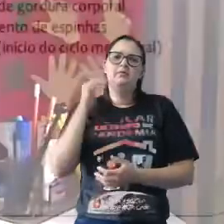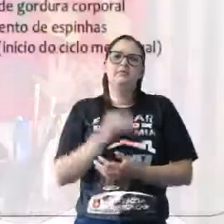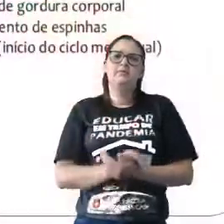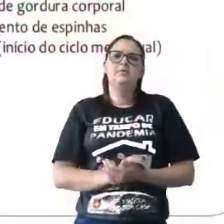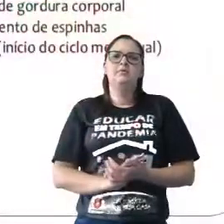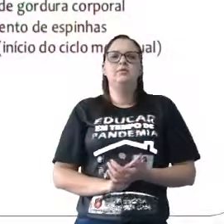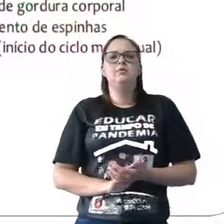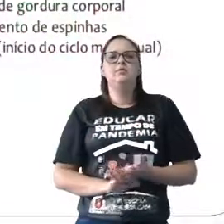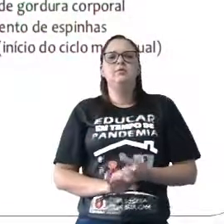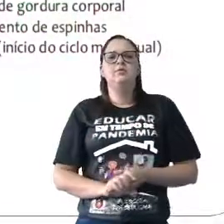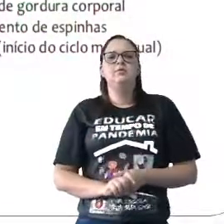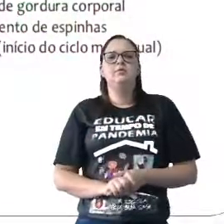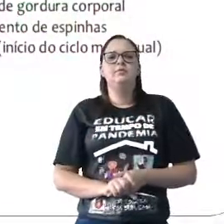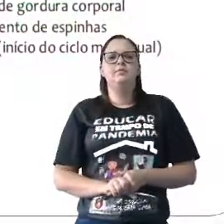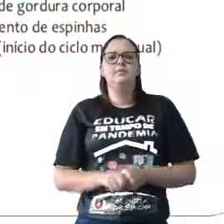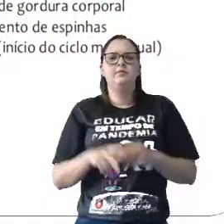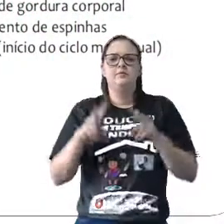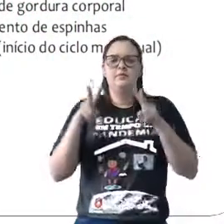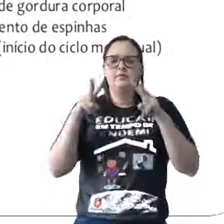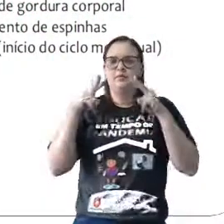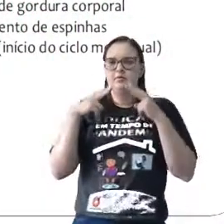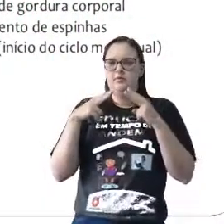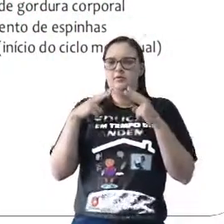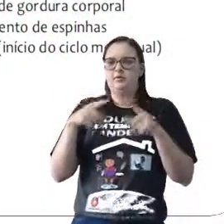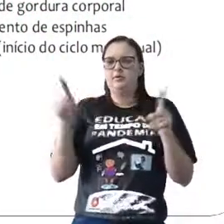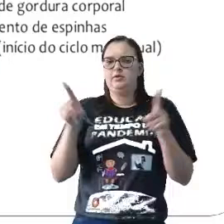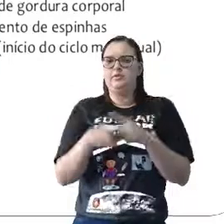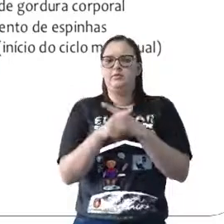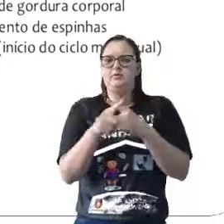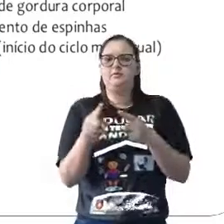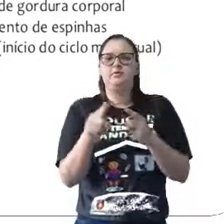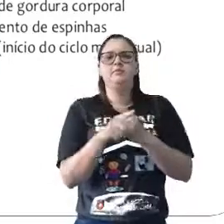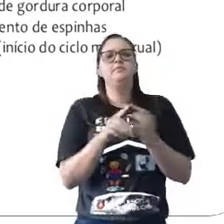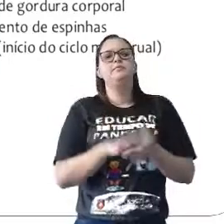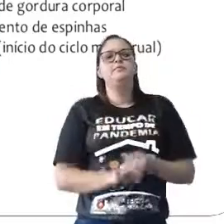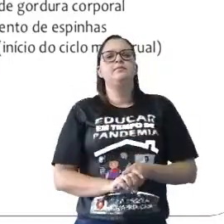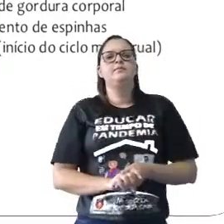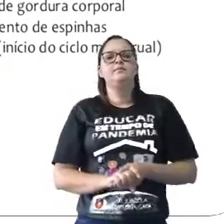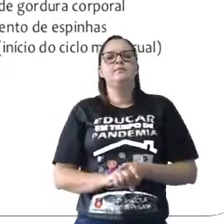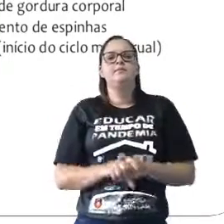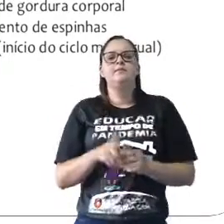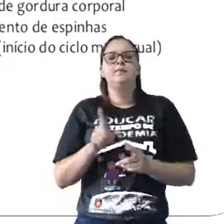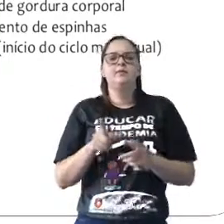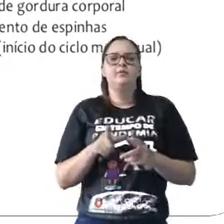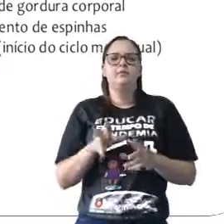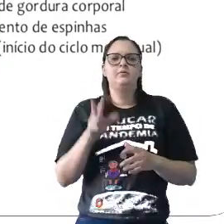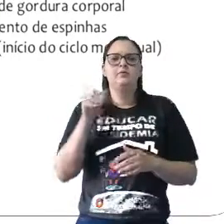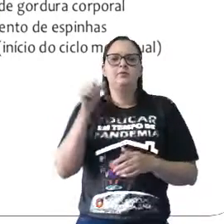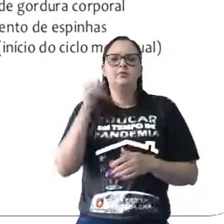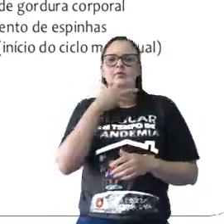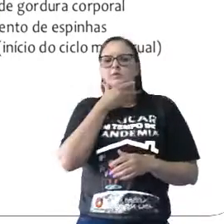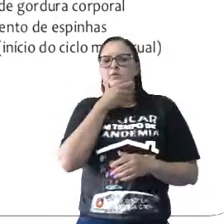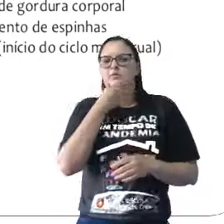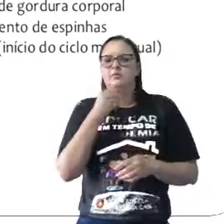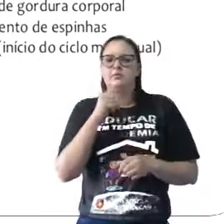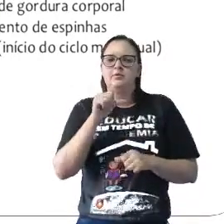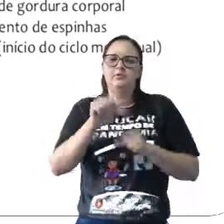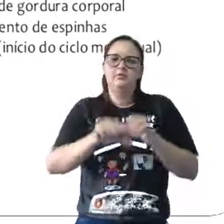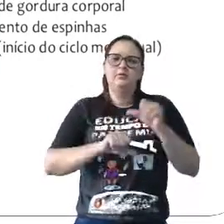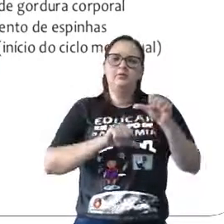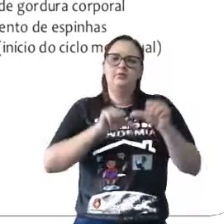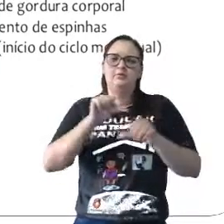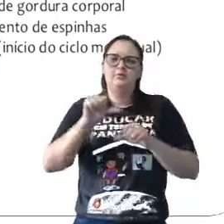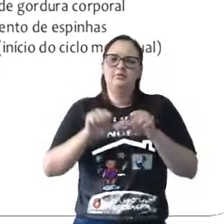das estrofes da música, vocês podem ter percebido que alguns meninos podem ter passado por esse processo. Acredito